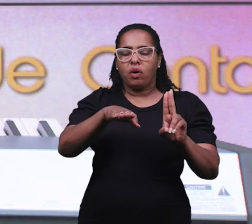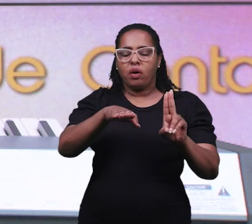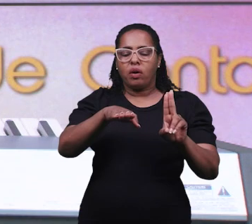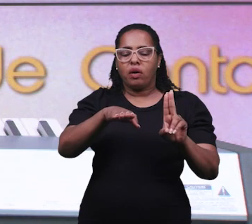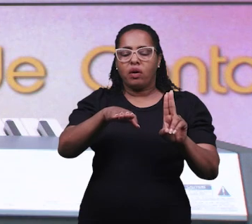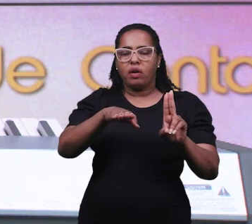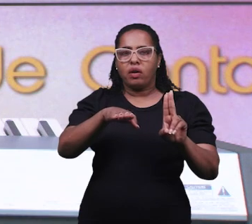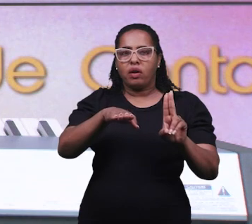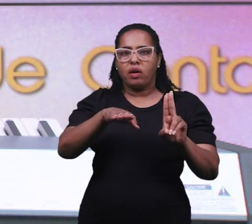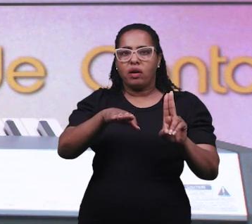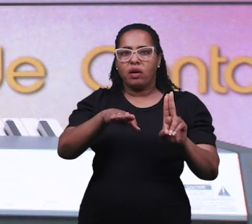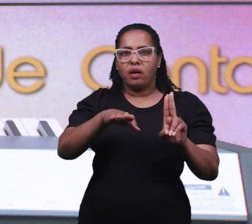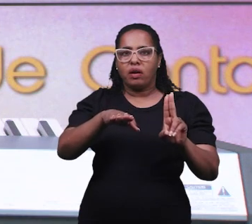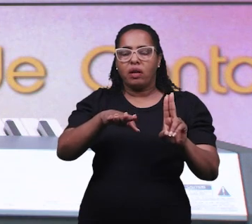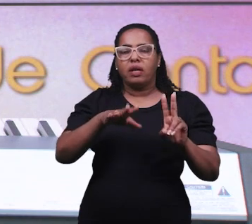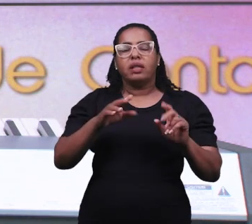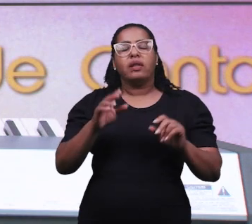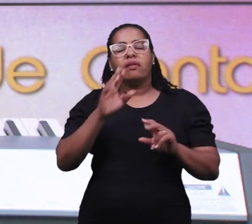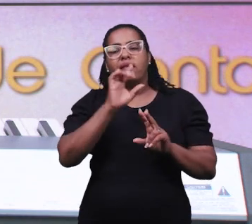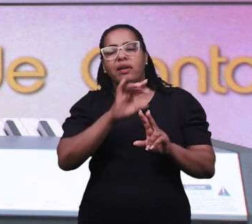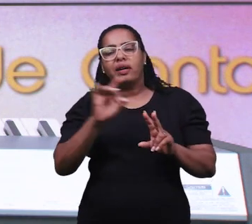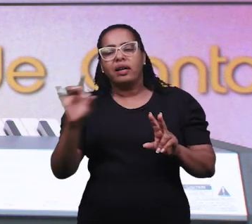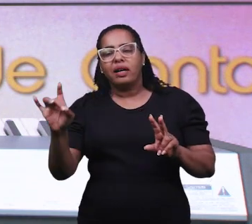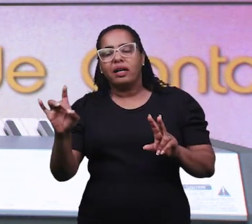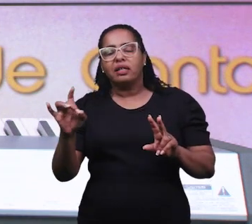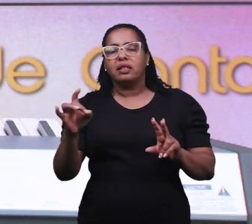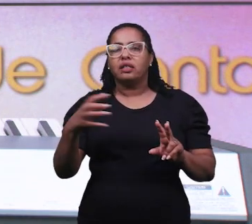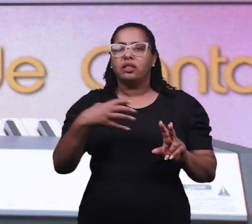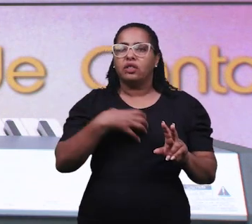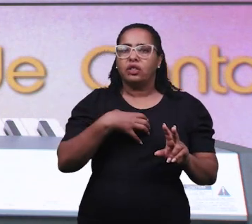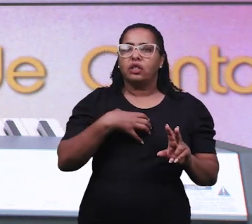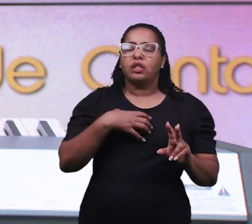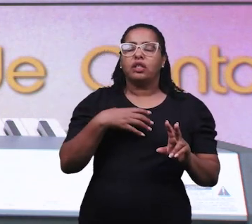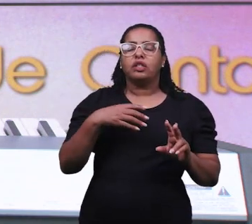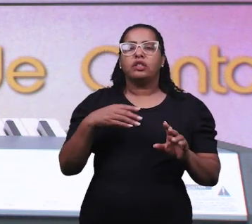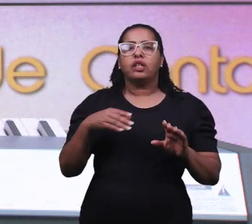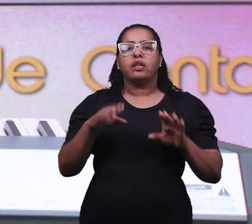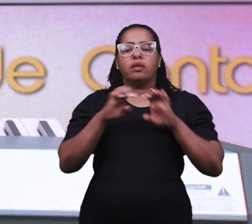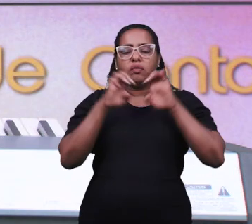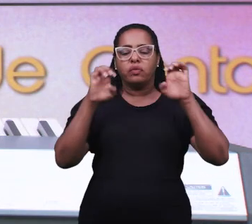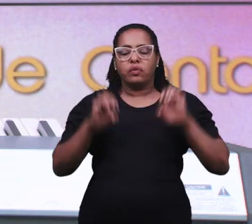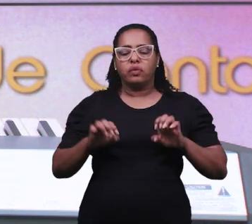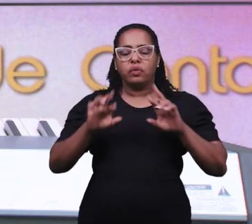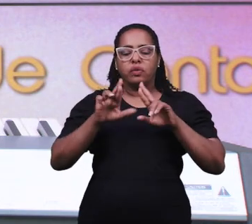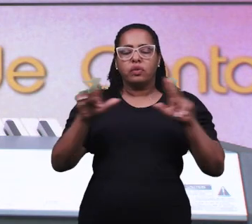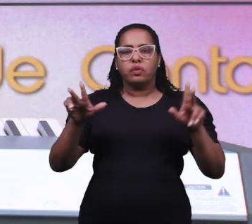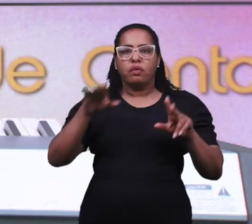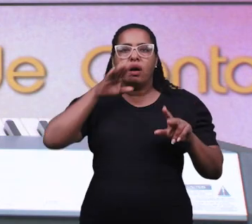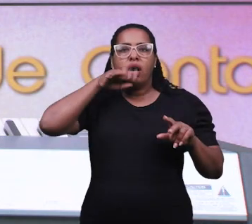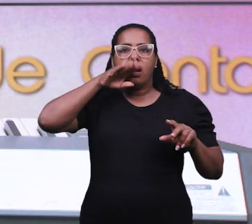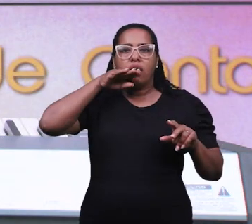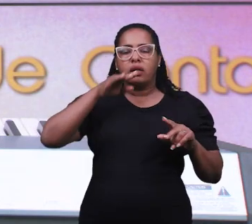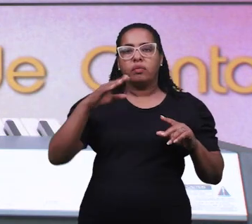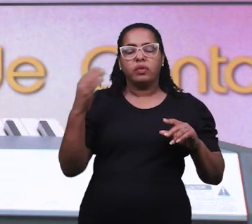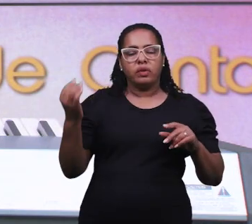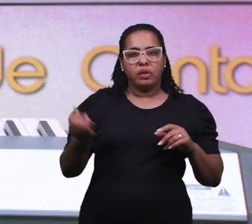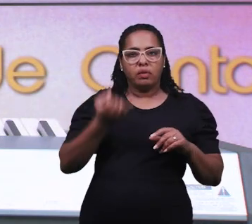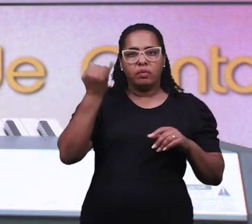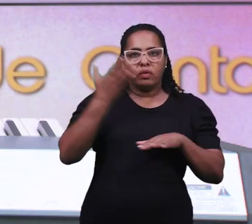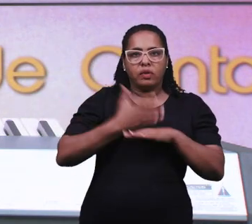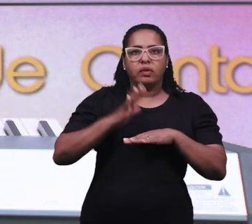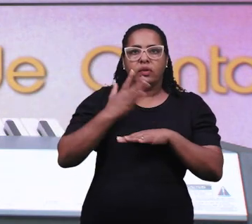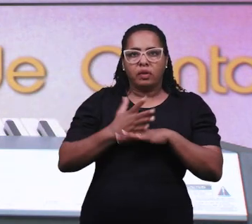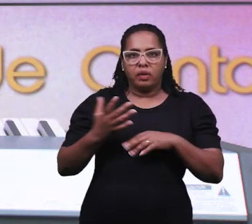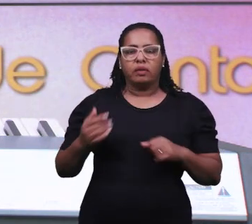porém posicionada para frente. Então, cada forma me dá uma posição de língua. Por isso, é importantíssimo treinar esse músculo,